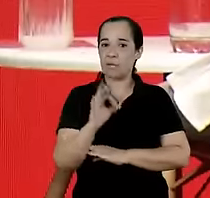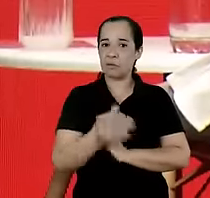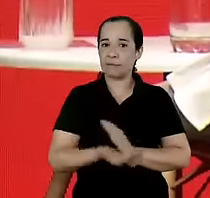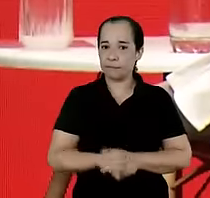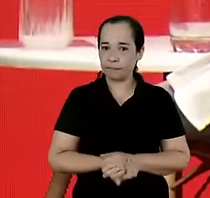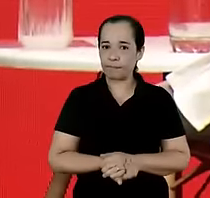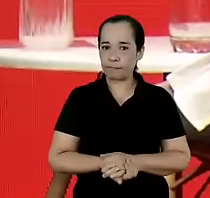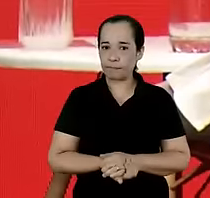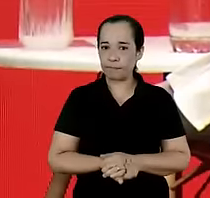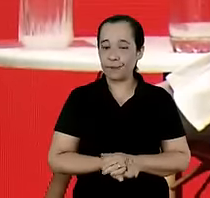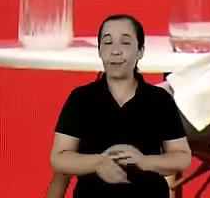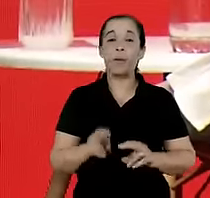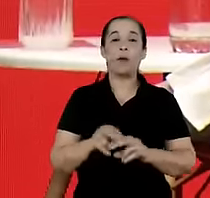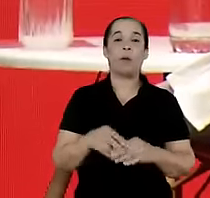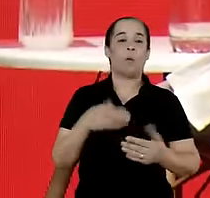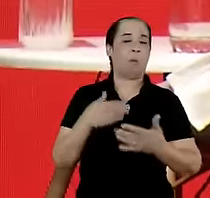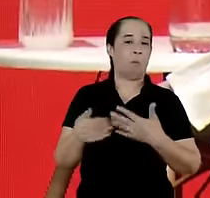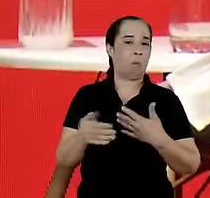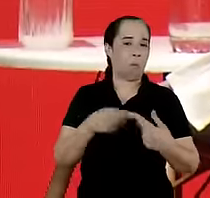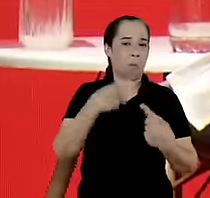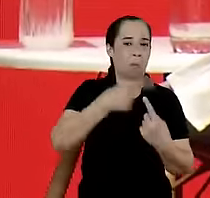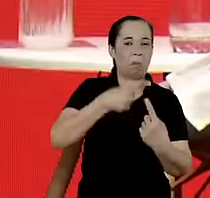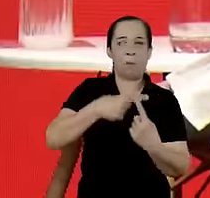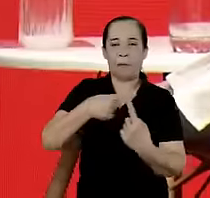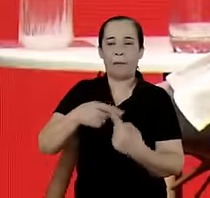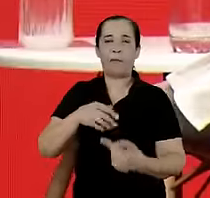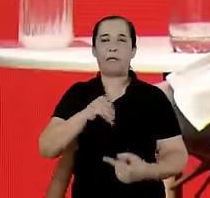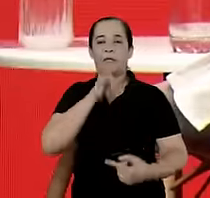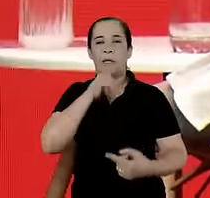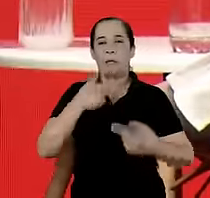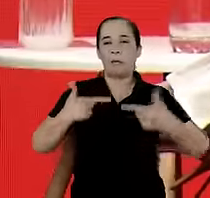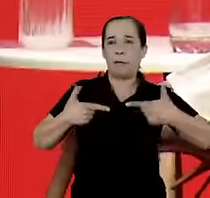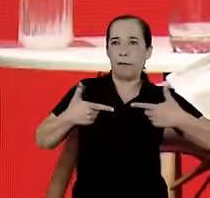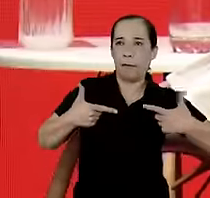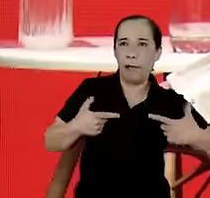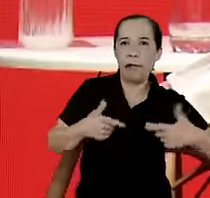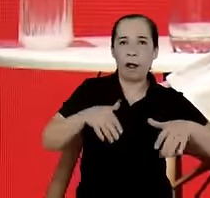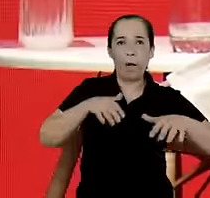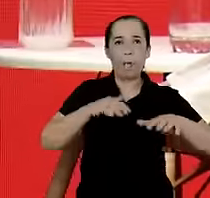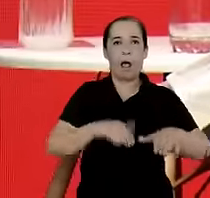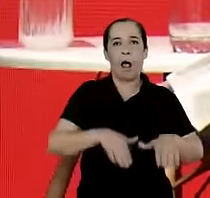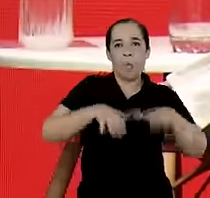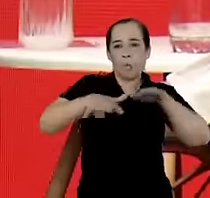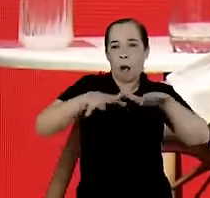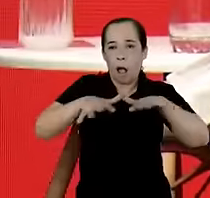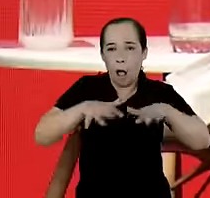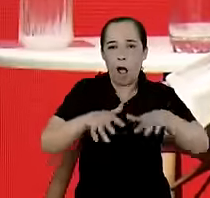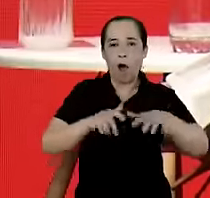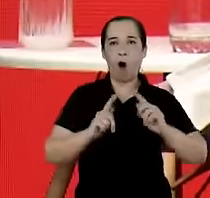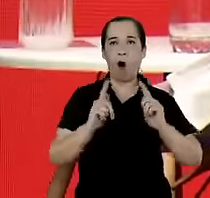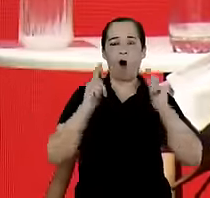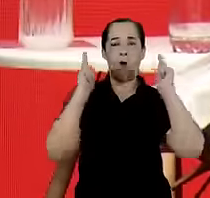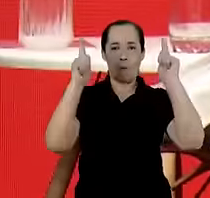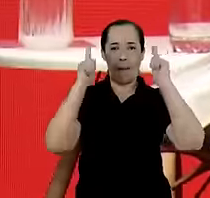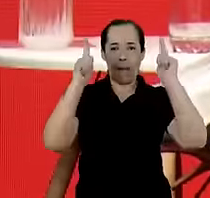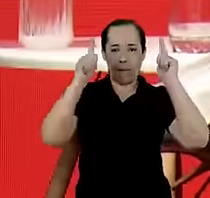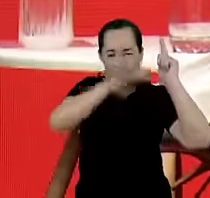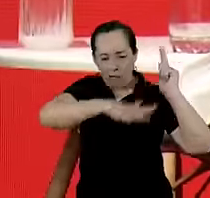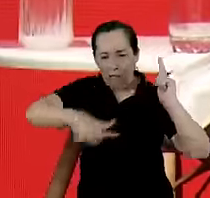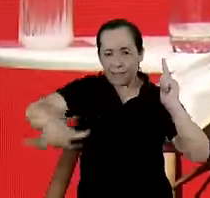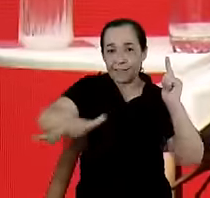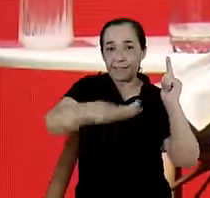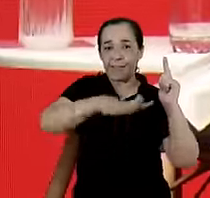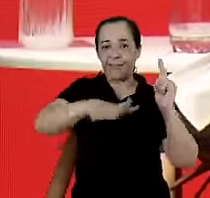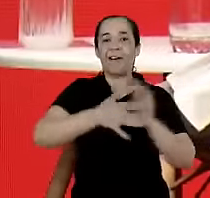esse para qualquer tipo de coisa uma guerra um conflito um terremoto uma greve geral coisas desse tipo Então não é o Red não é específico